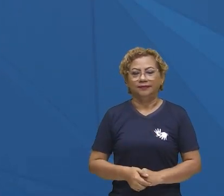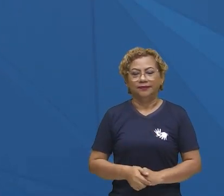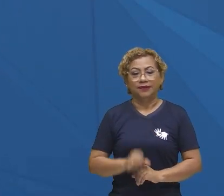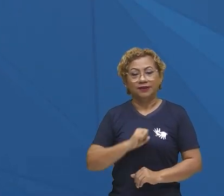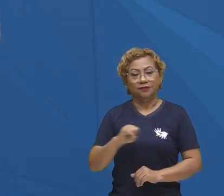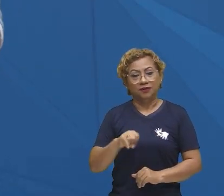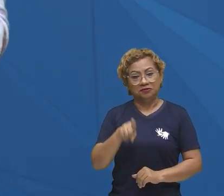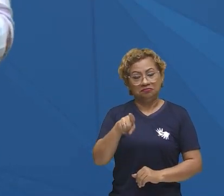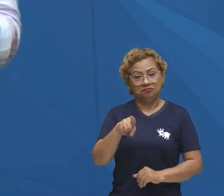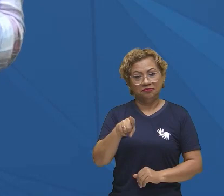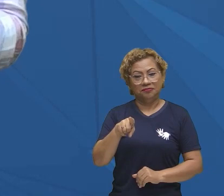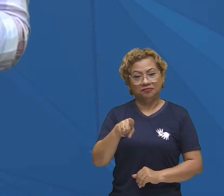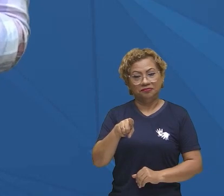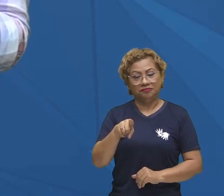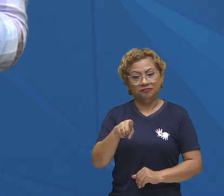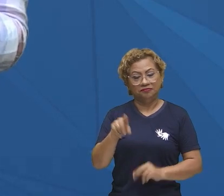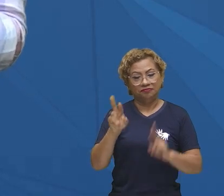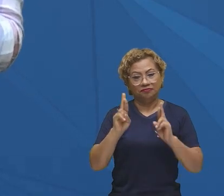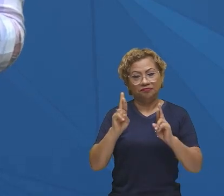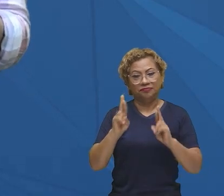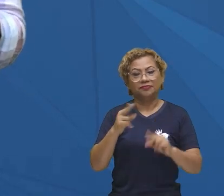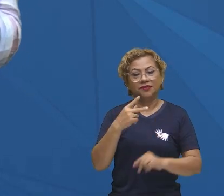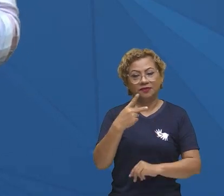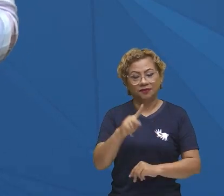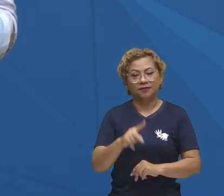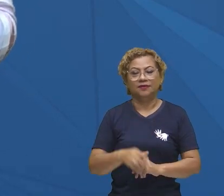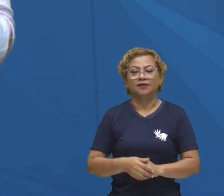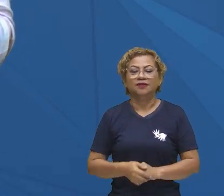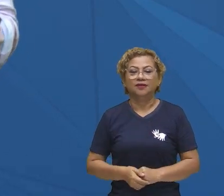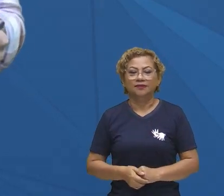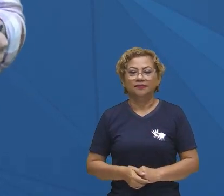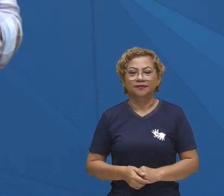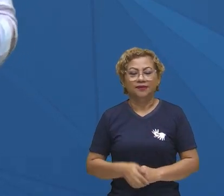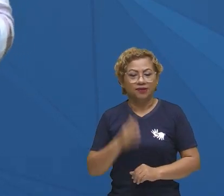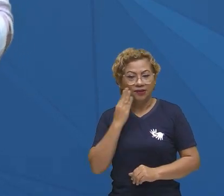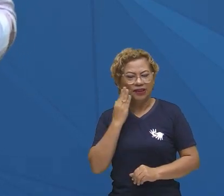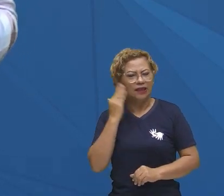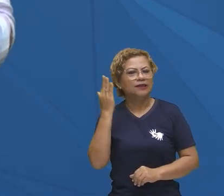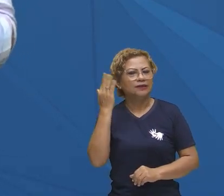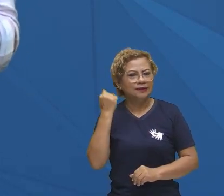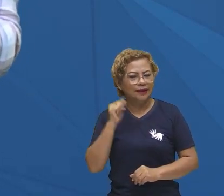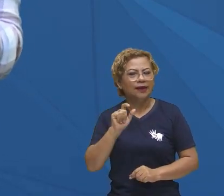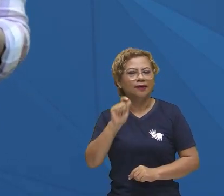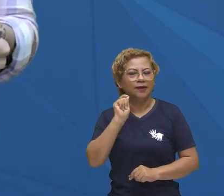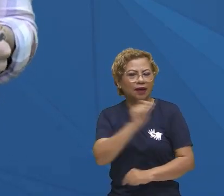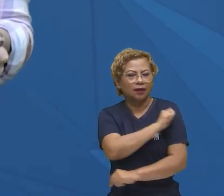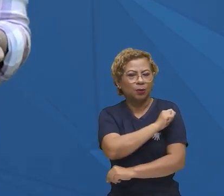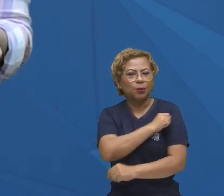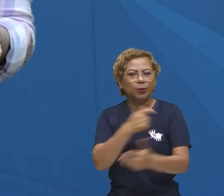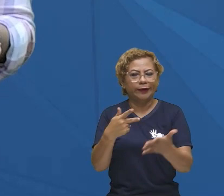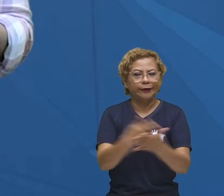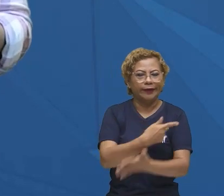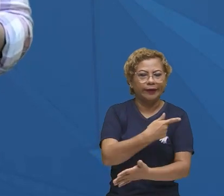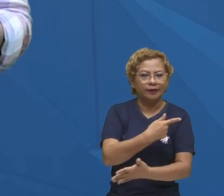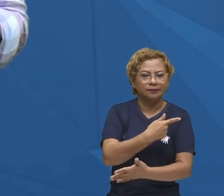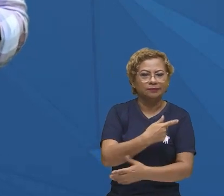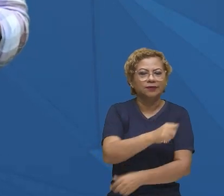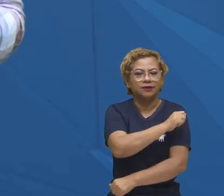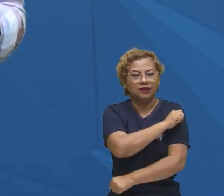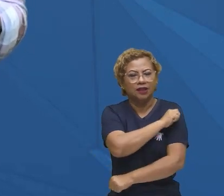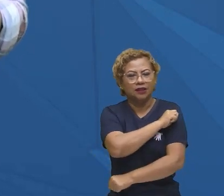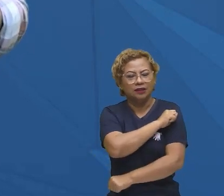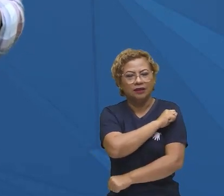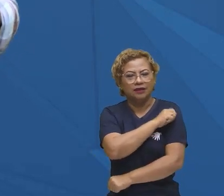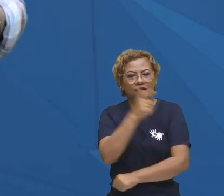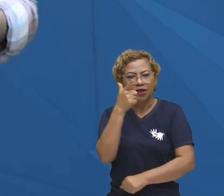essa resposta e a gente vai tabulando quem está acertando e quem está errando. A gente tem todo um mecanismo aqui de identificar, tá